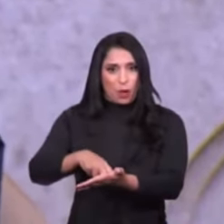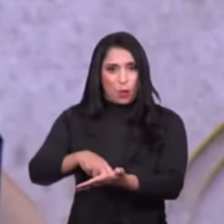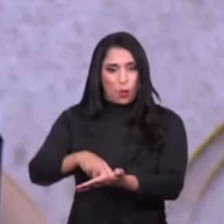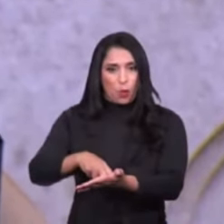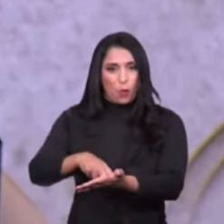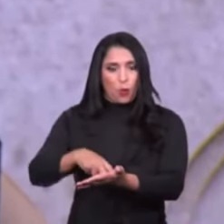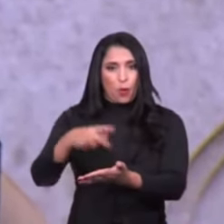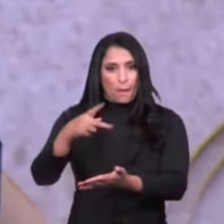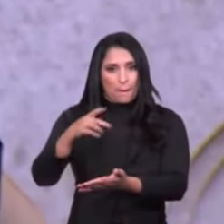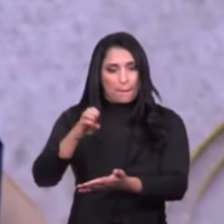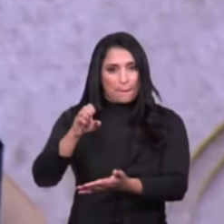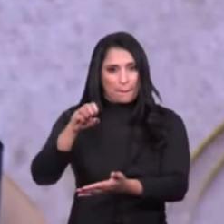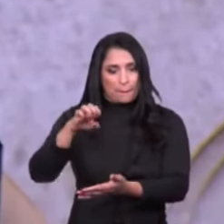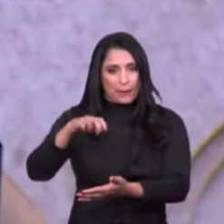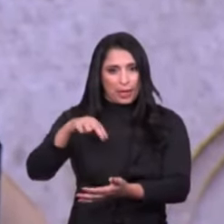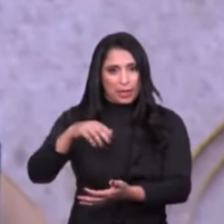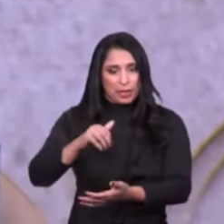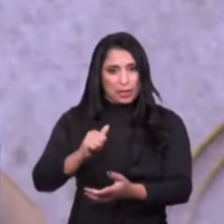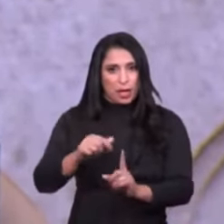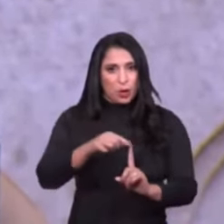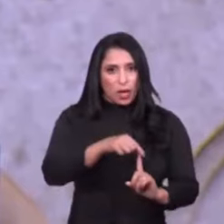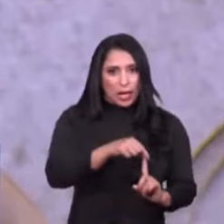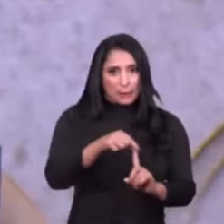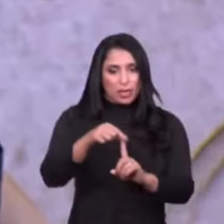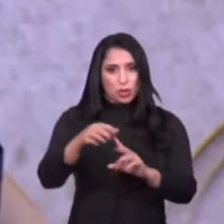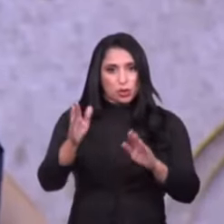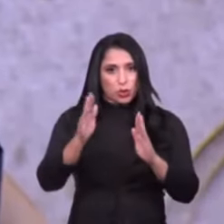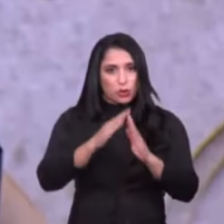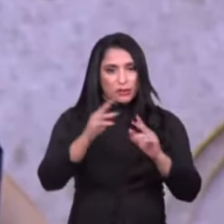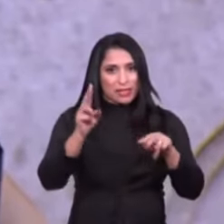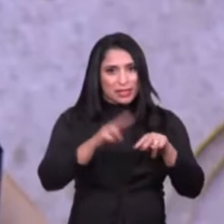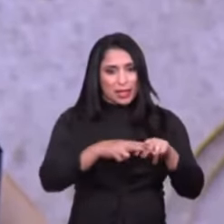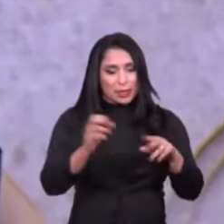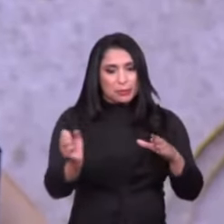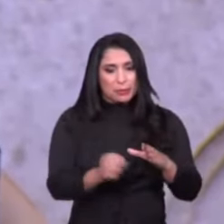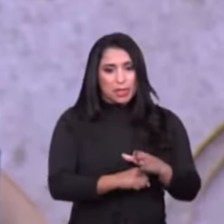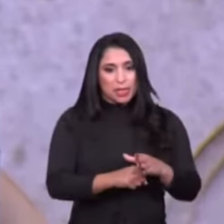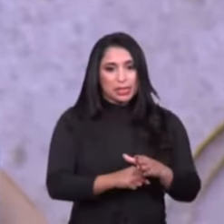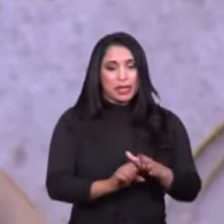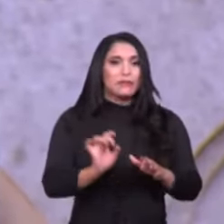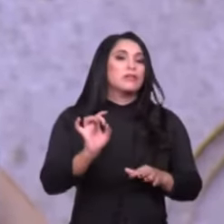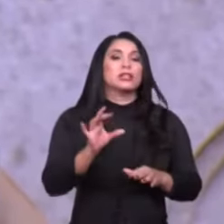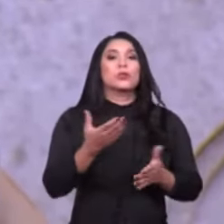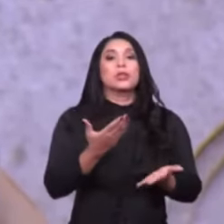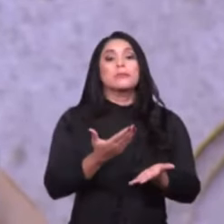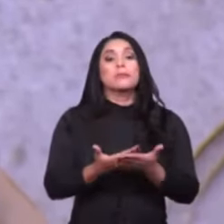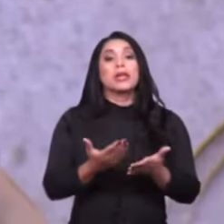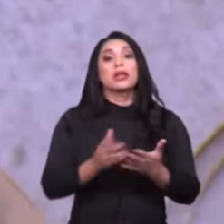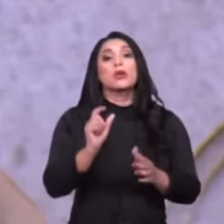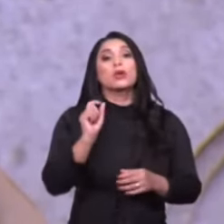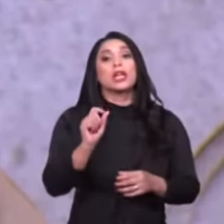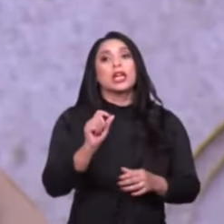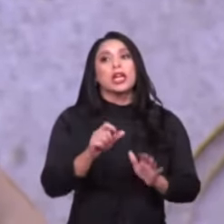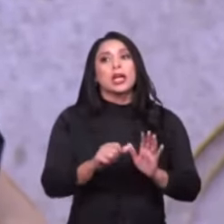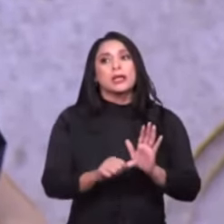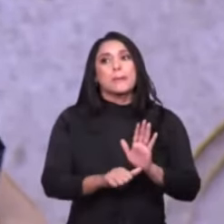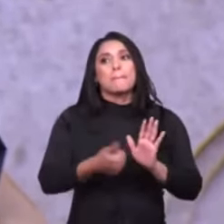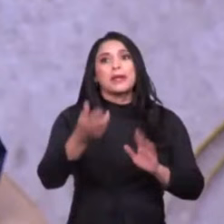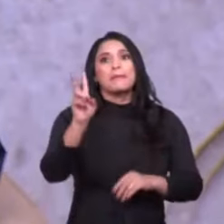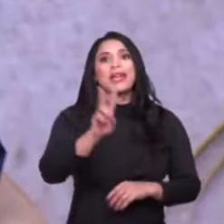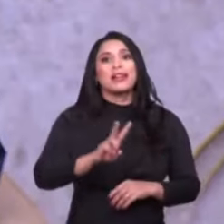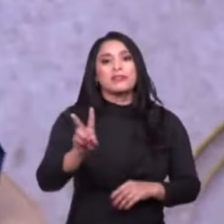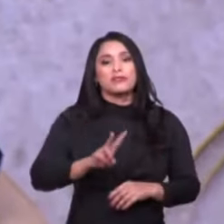eventual apreensão dessa pessoa faz com que ela perca o caráter de primário. E perder o caráter